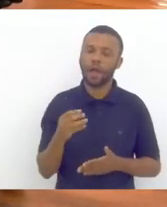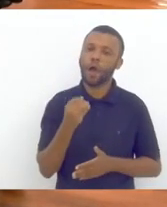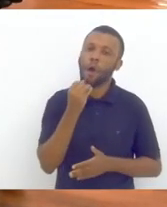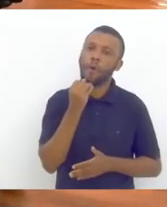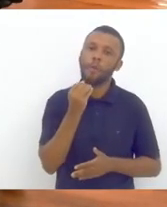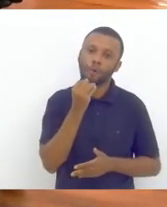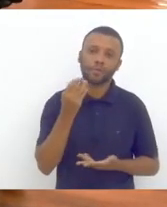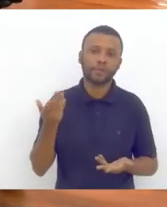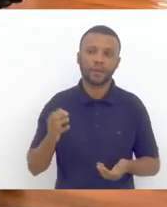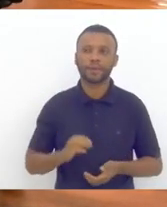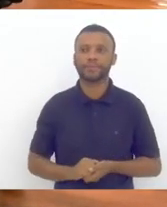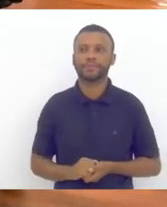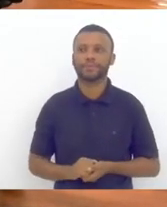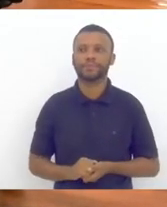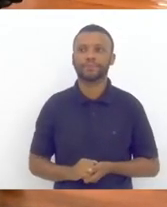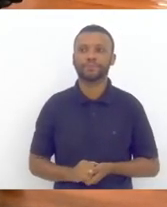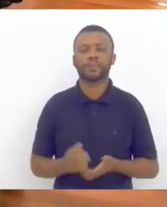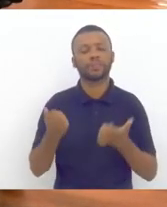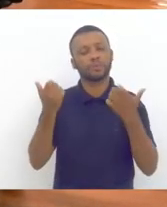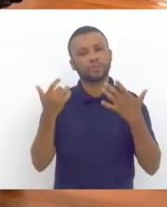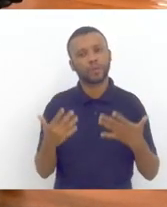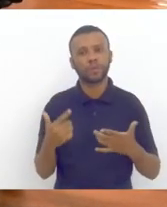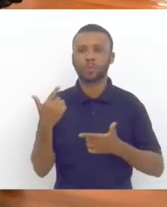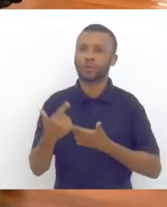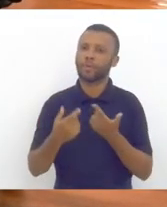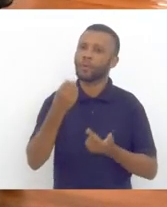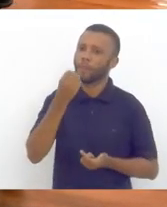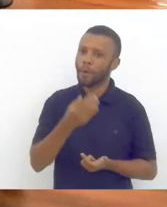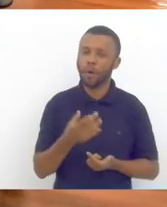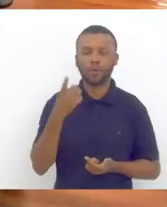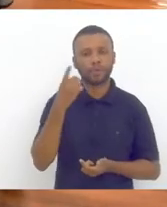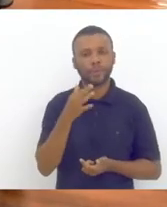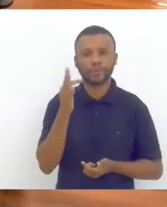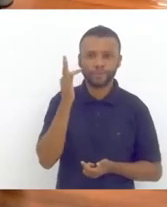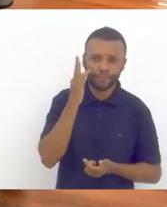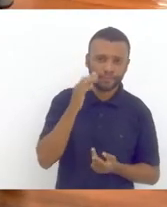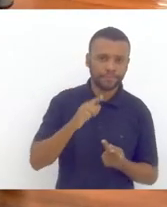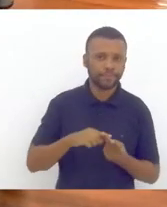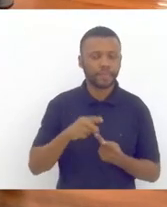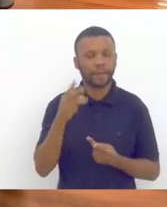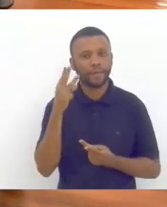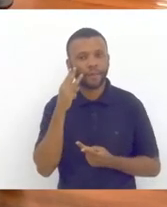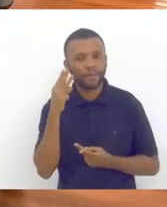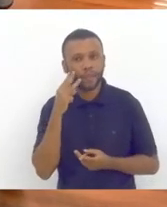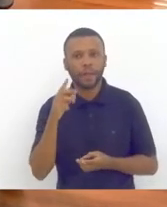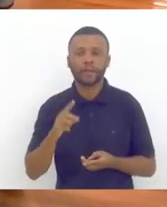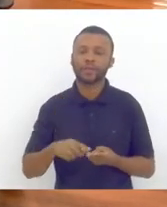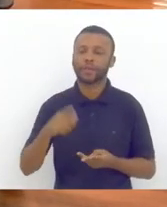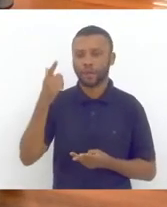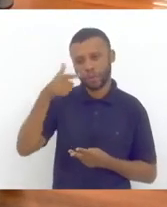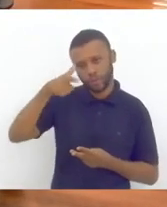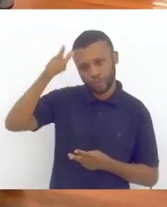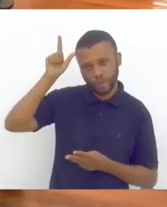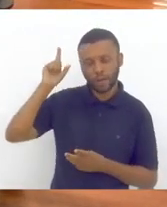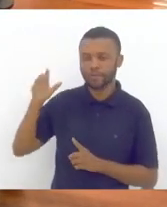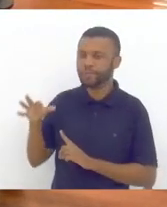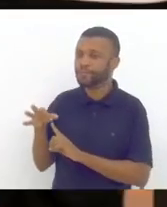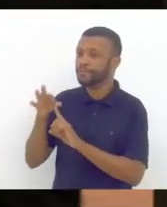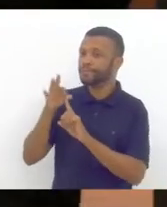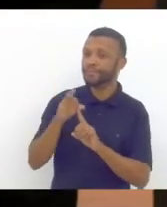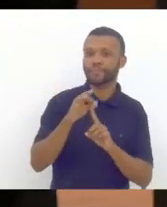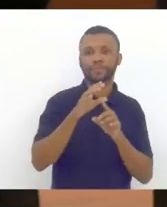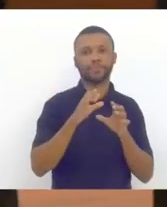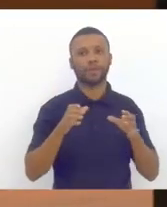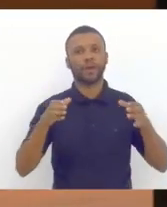aqui o bom trabalho que os deputados Serafini, Valdec e Luiz Paulo estão fazendo na condução da comissão.